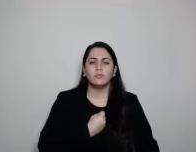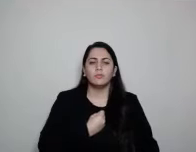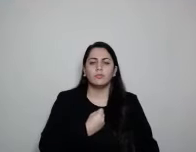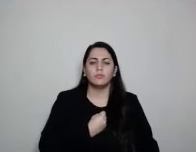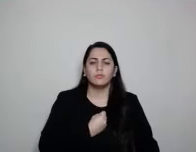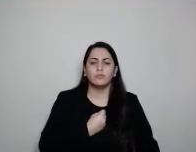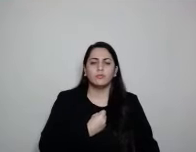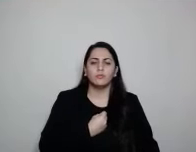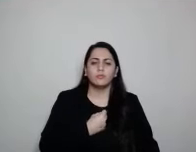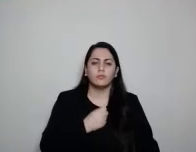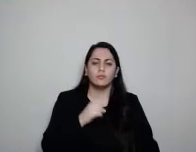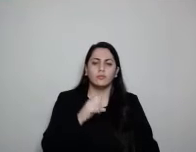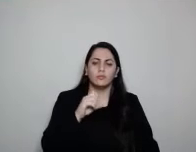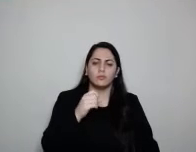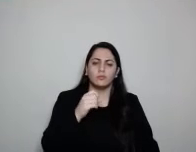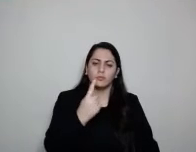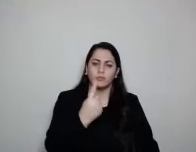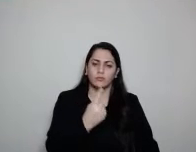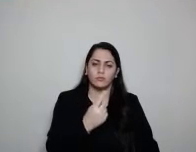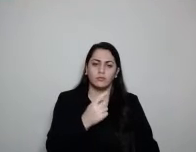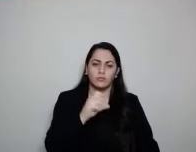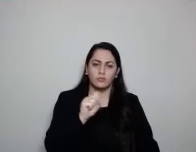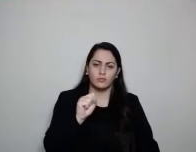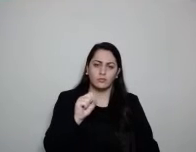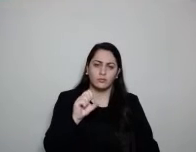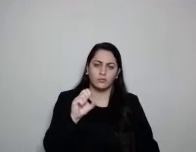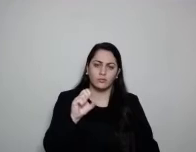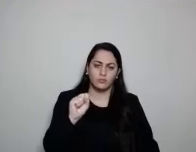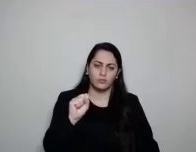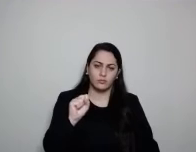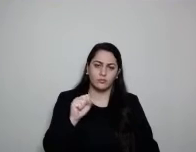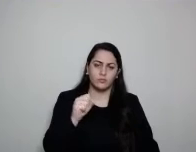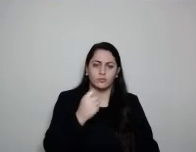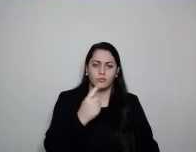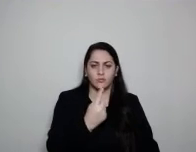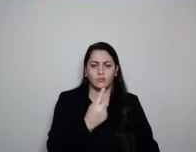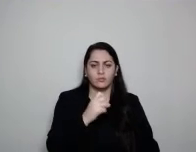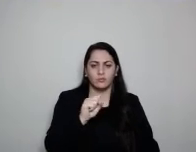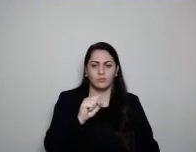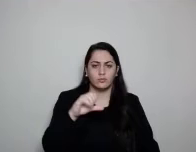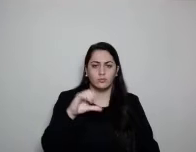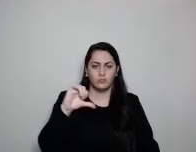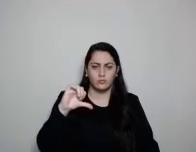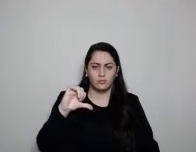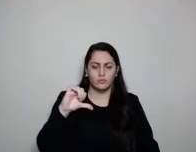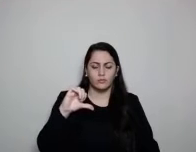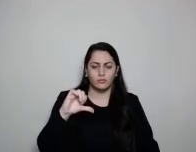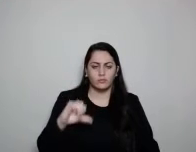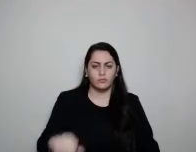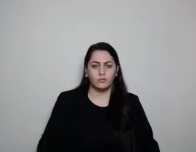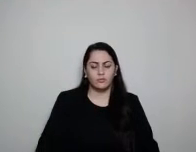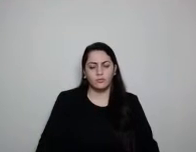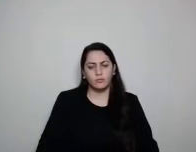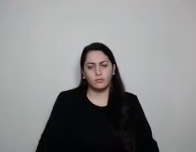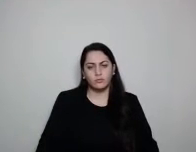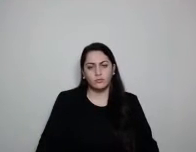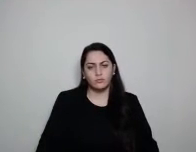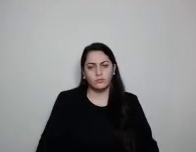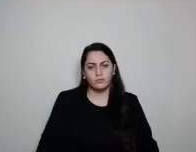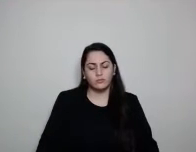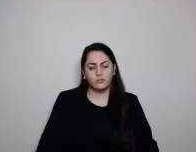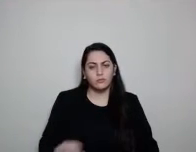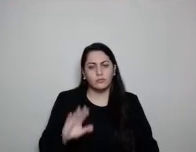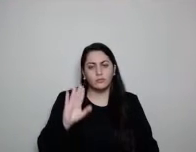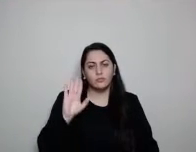188-189. Desembargador? São três agravos, na verdade. É, mas esses dois aqui estão fazendo um julgamento conjunto, viu?